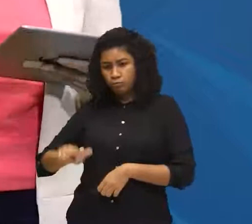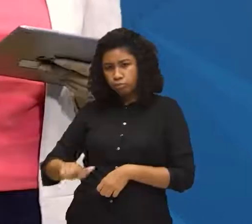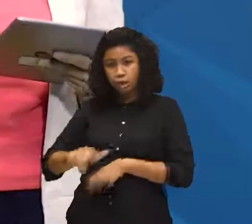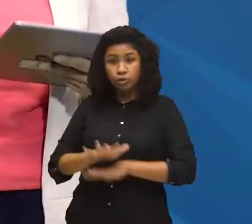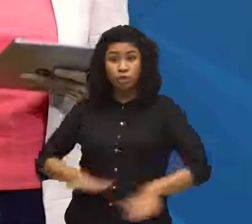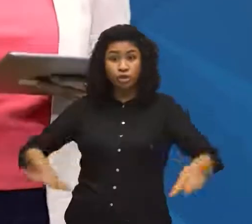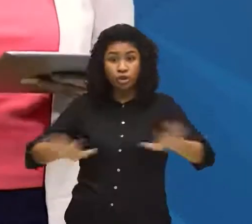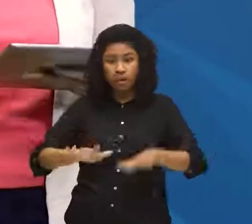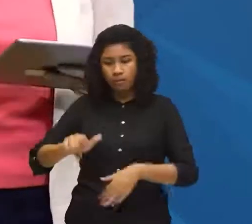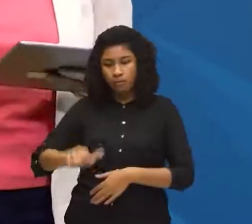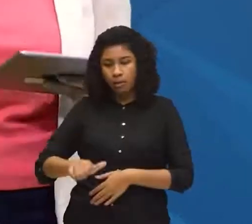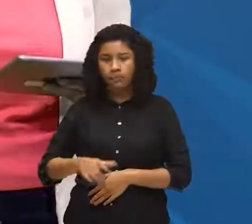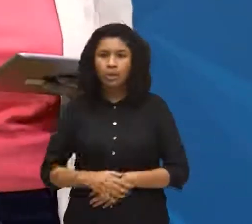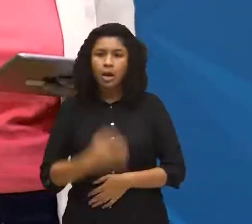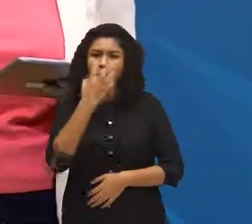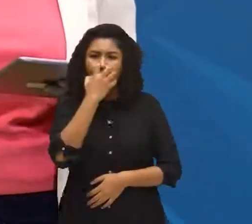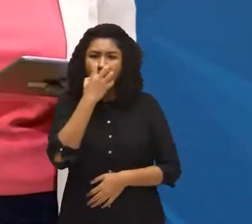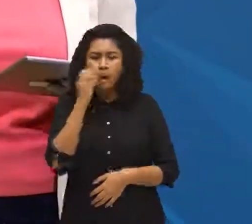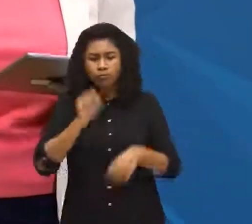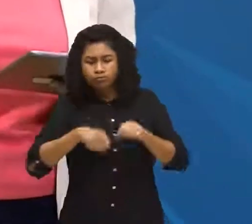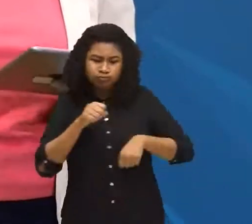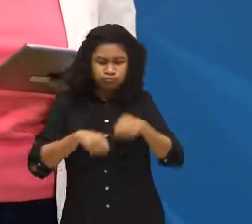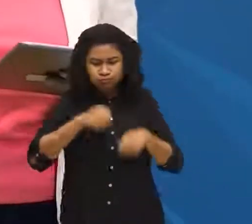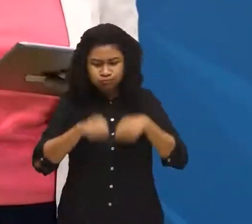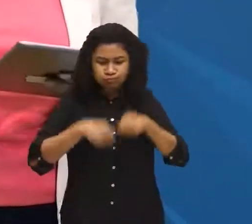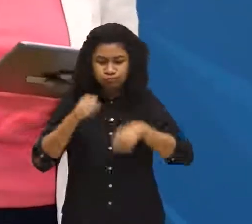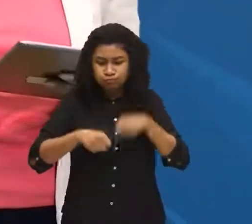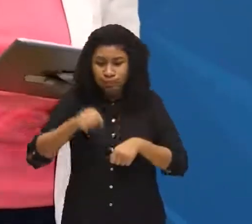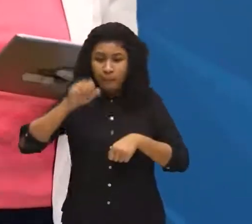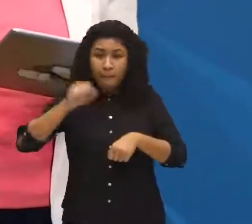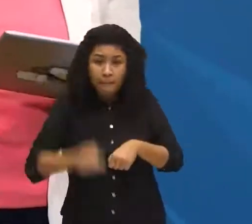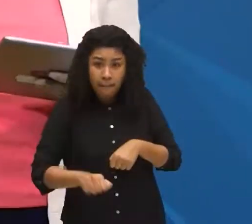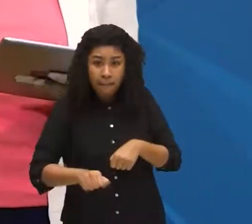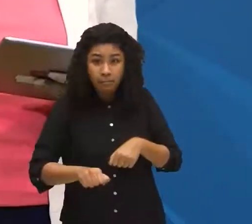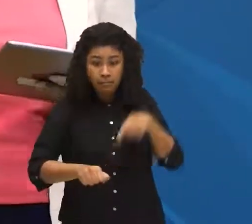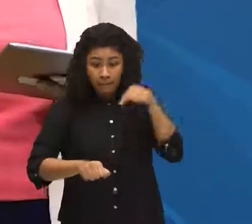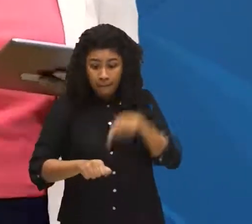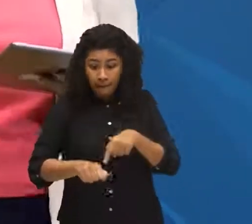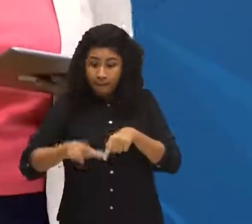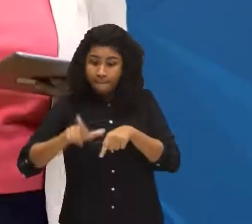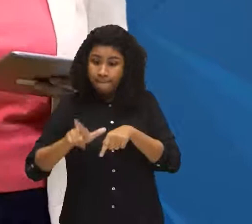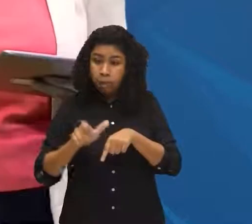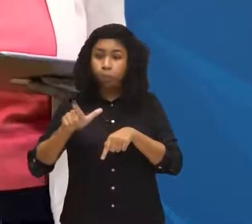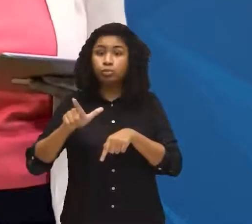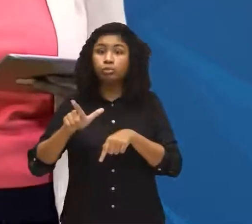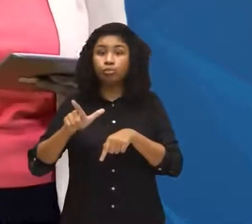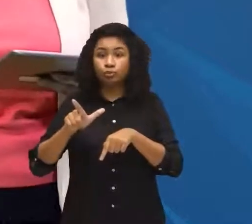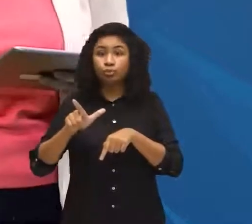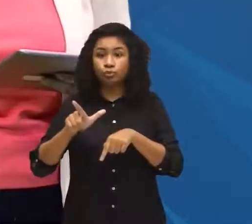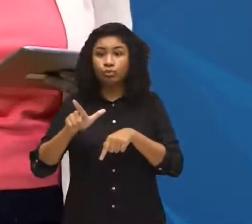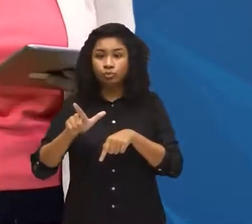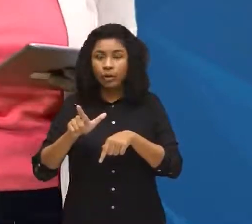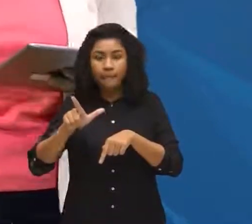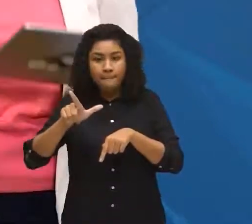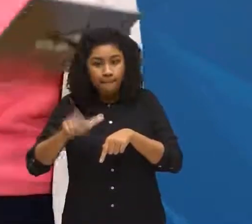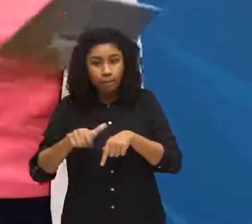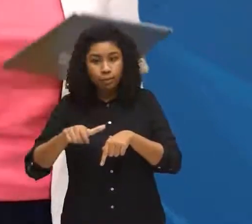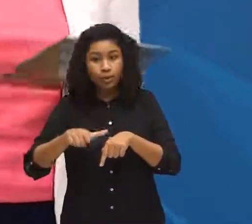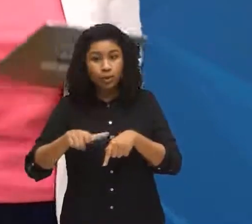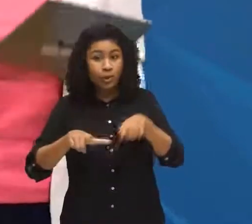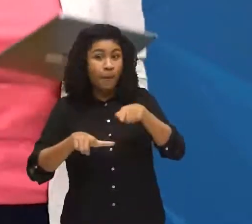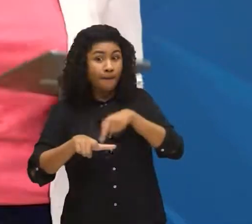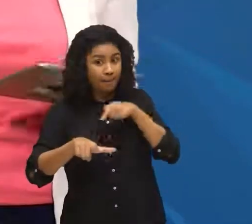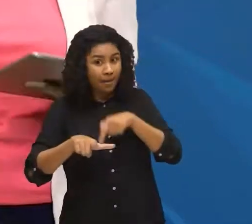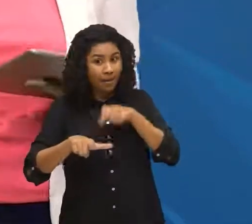onde dispara, e acabou realmente disparando a arma em sua dona. O tiro pegou no seu pé, tá bom? Não